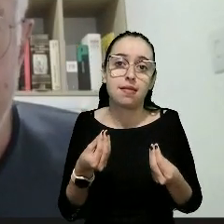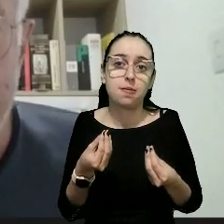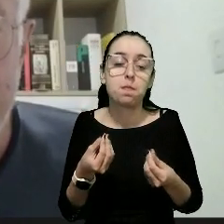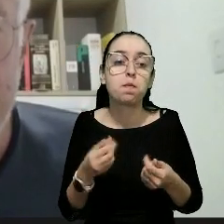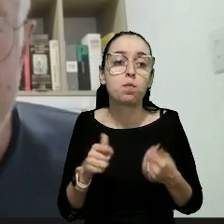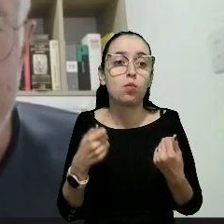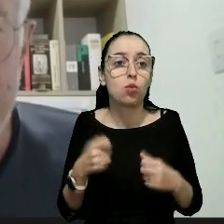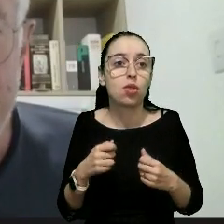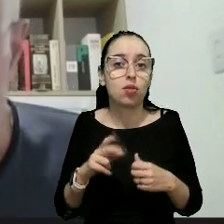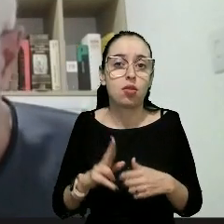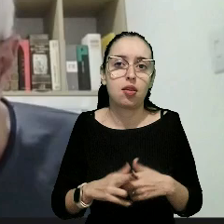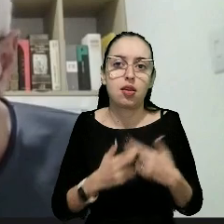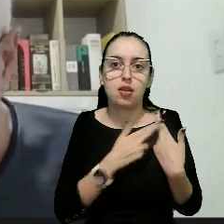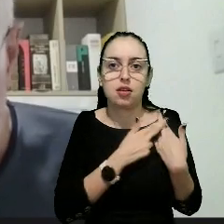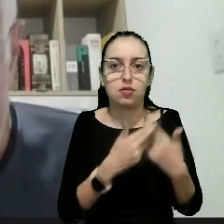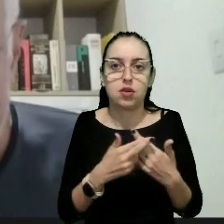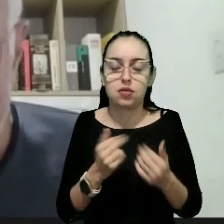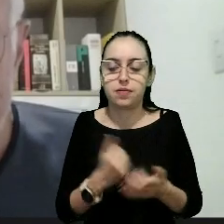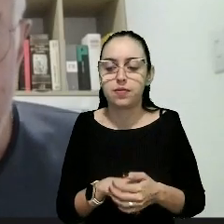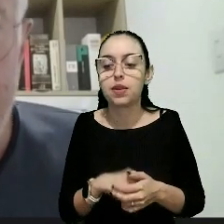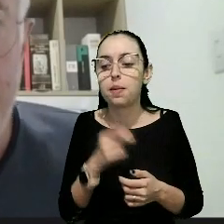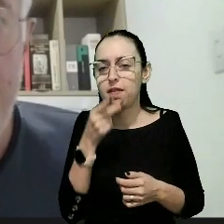essa possibilidade de se defender.